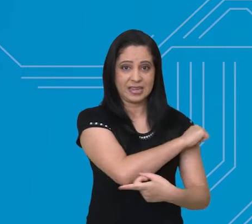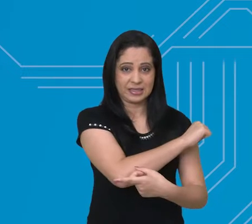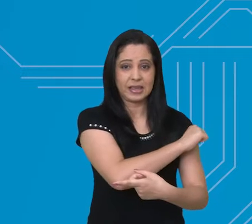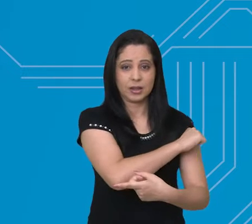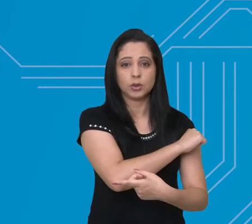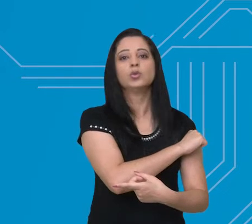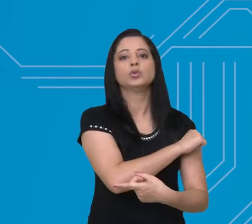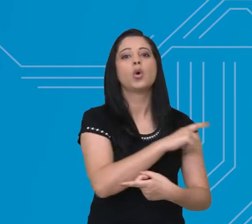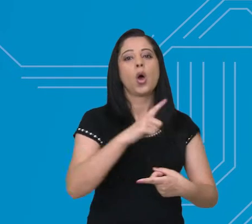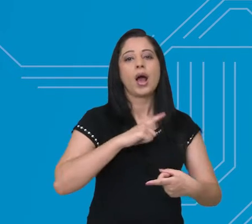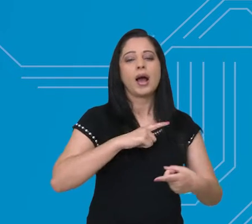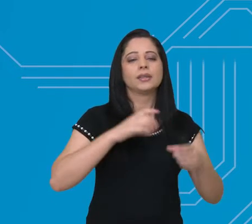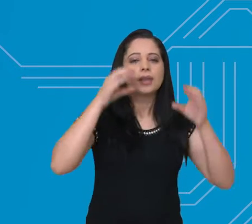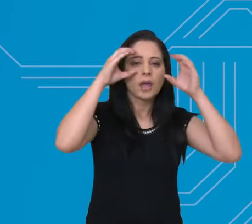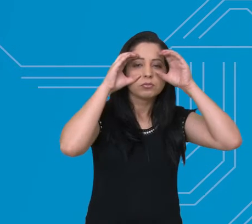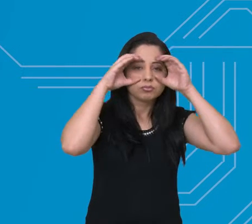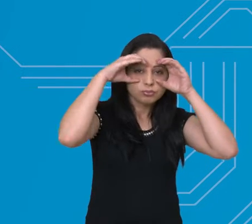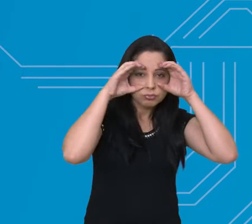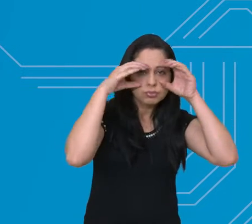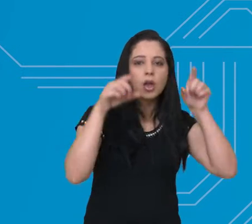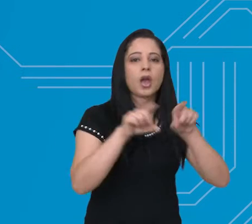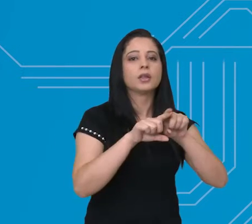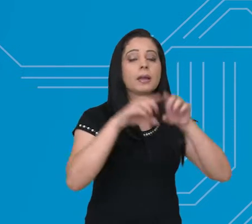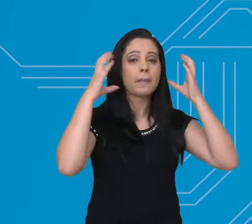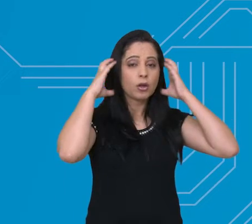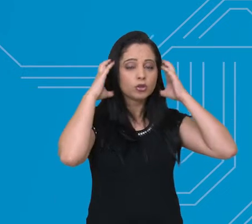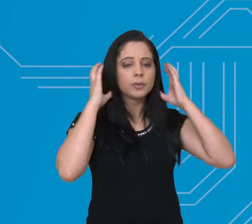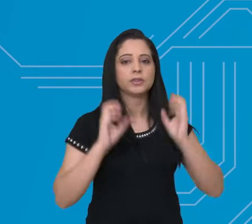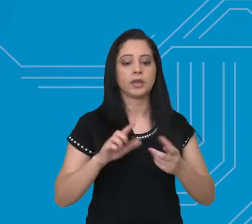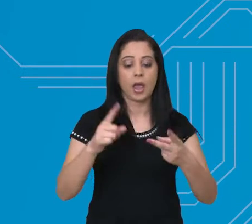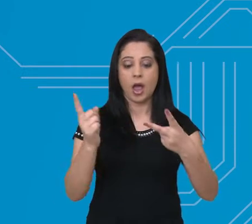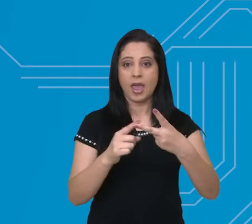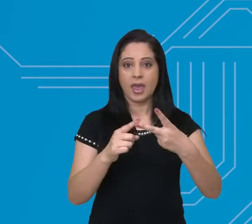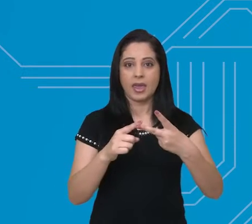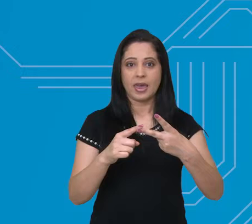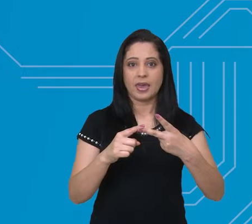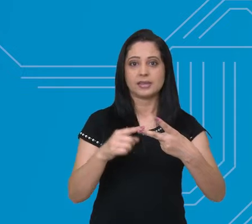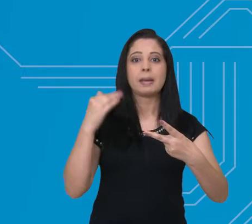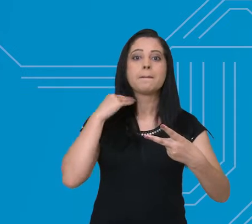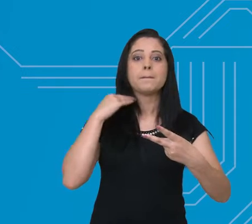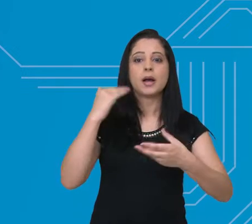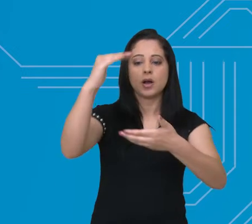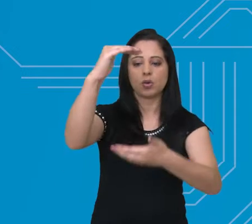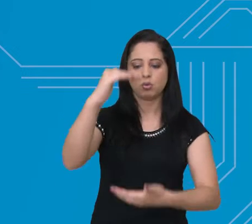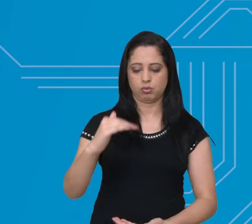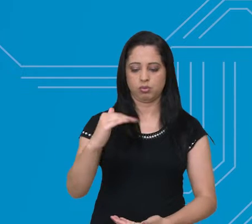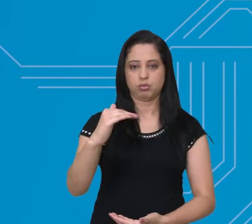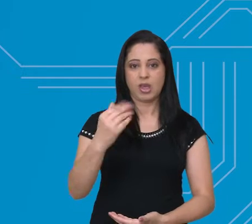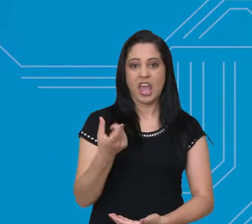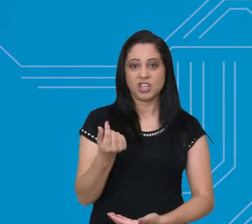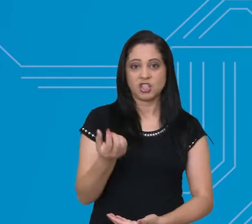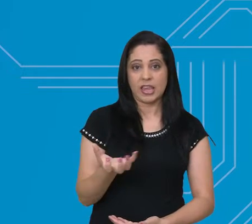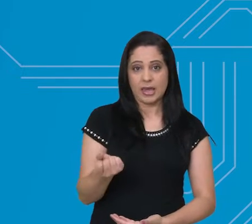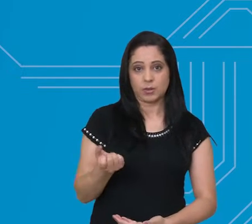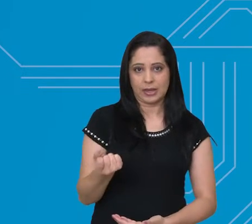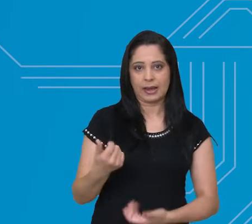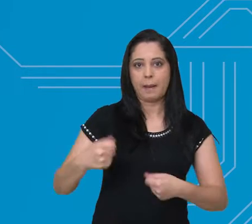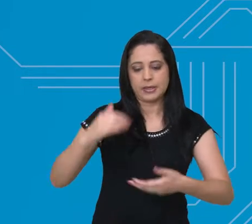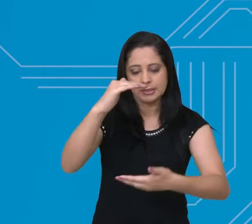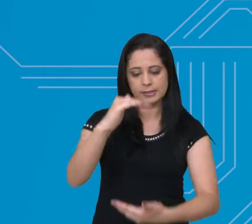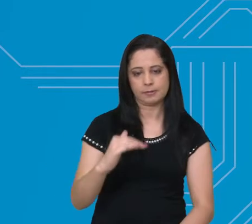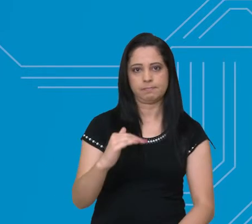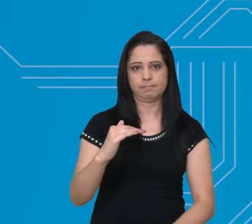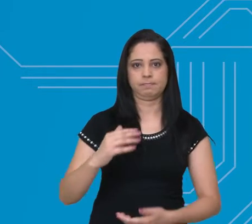para alunos da rede pública. O outro exige que agências bancárias instalem caixas eletrônicos para atender pessoas com baixa